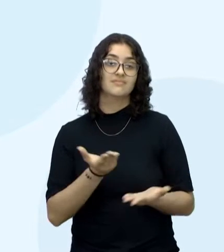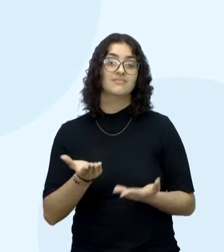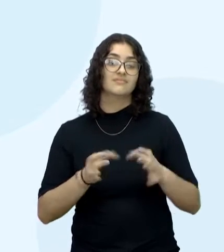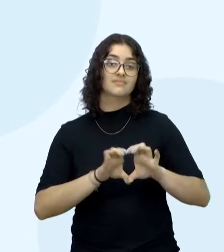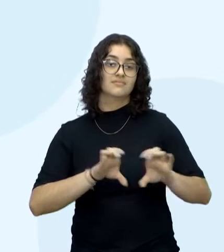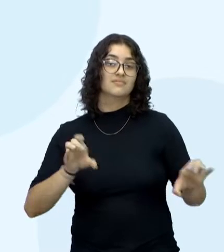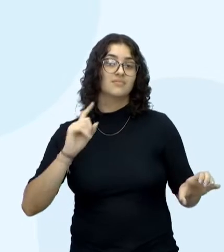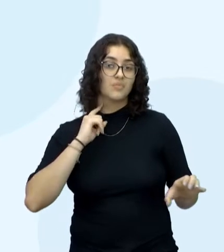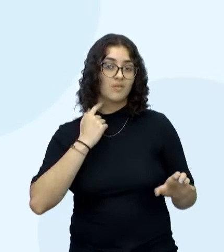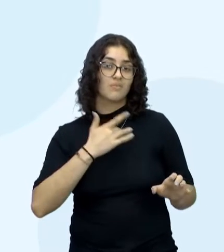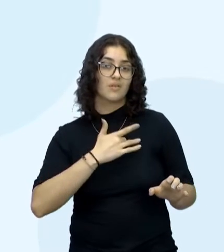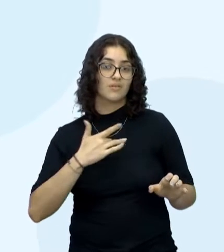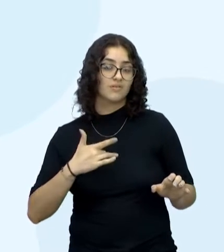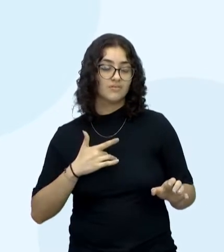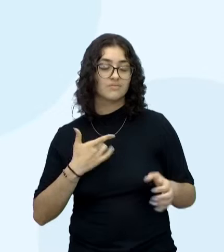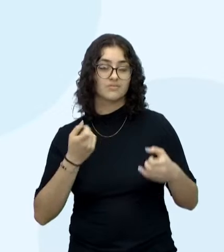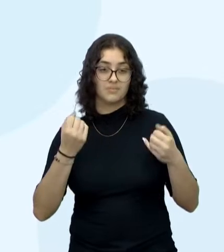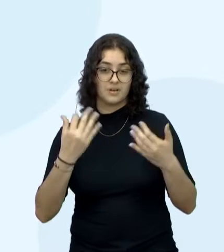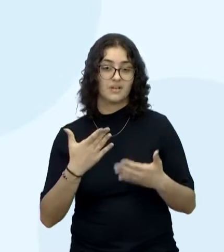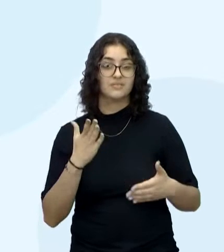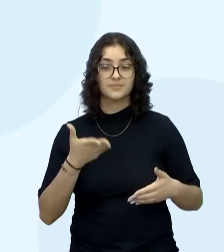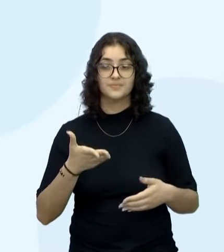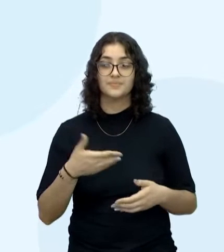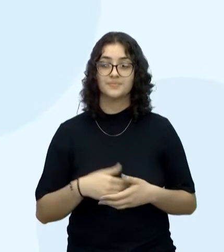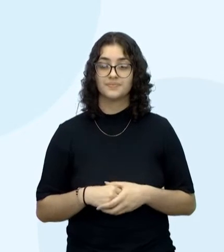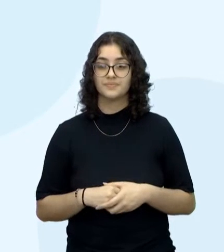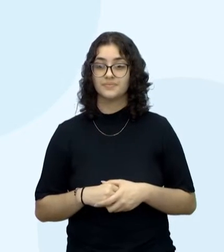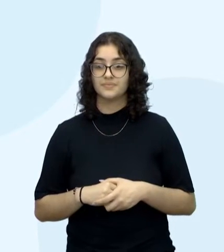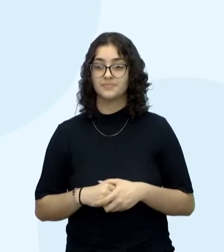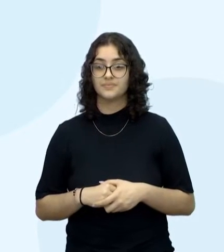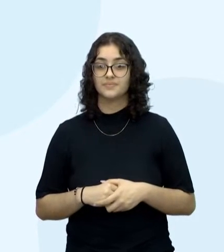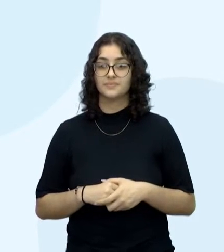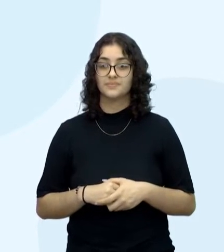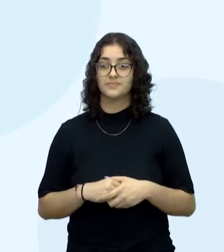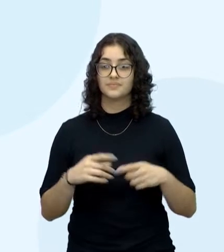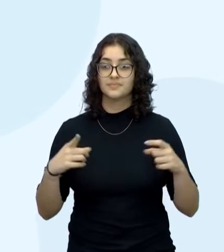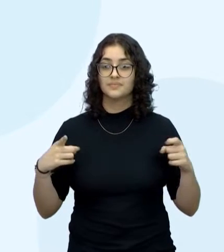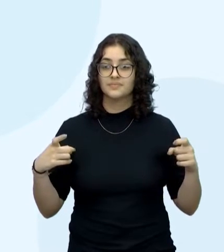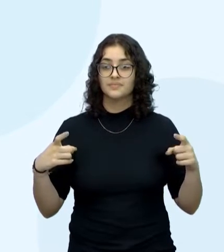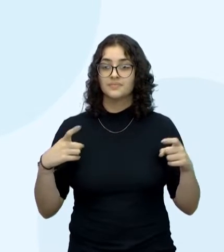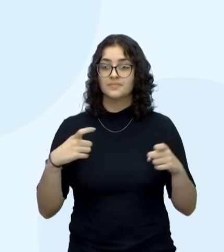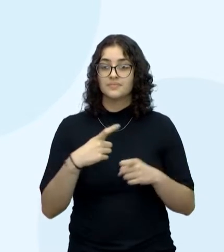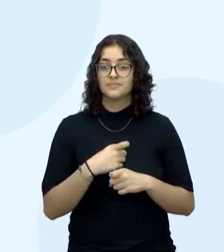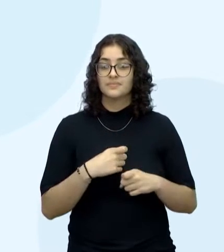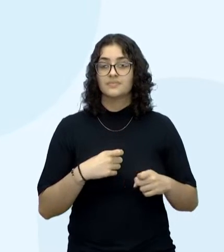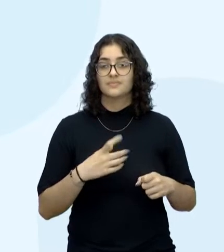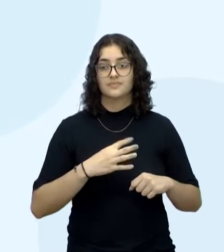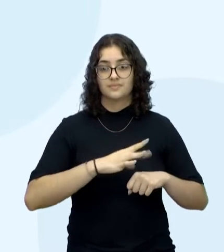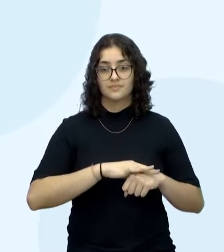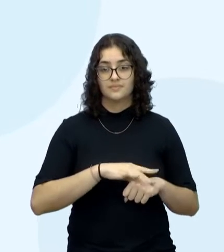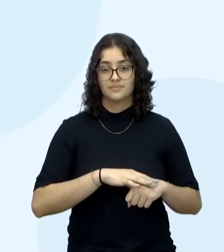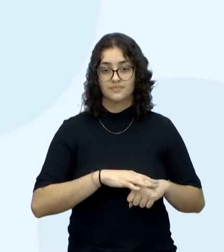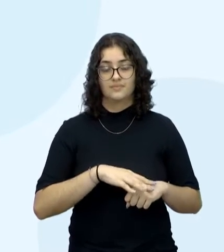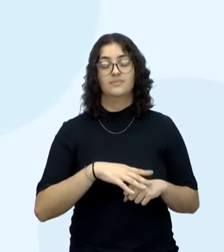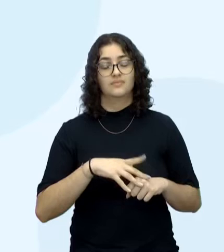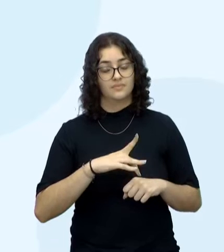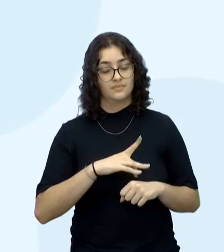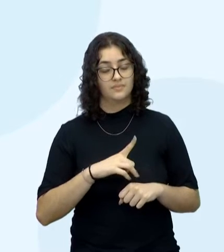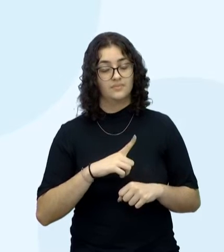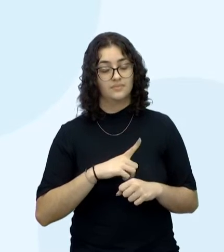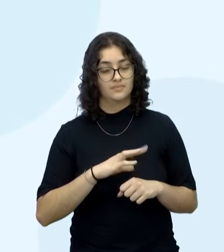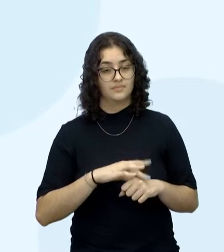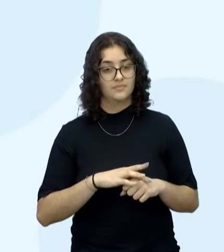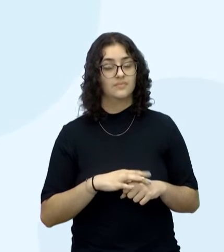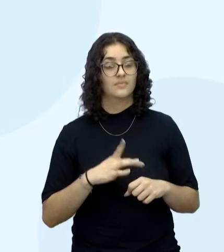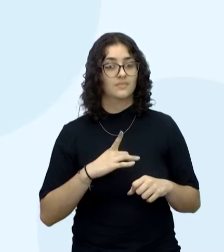das pessoas, né, que eu acabei de comentar, né? Micro-organismos patogênicos são causadores dessas